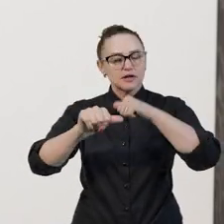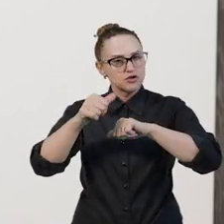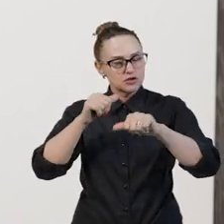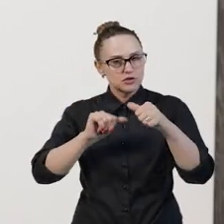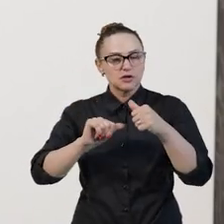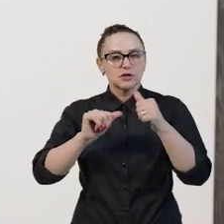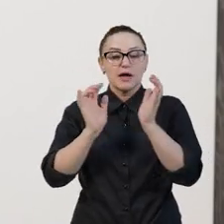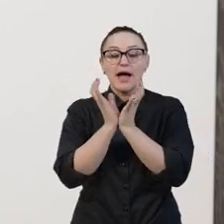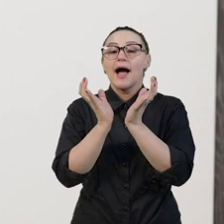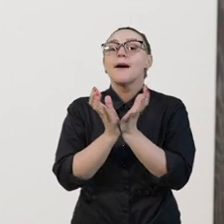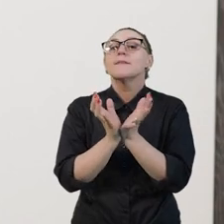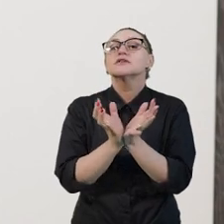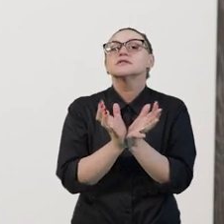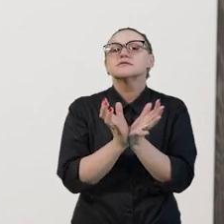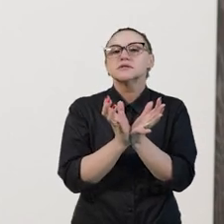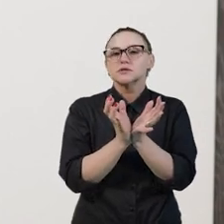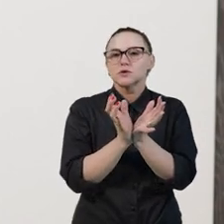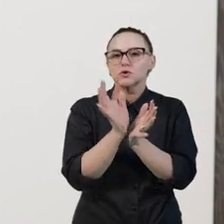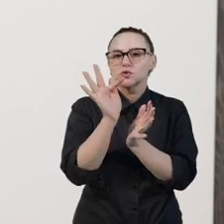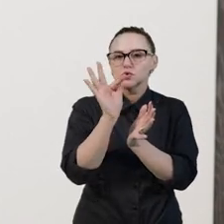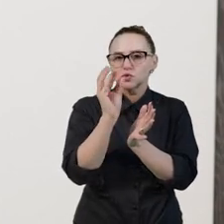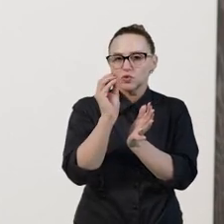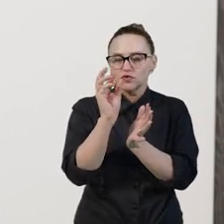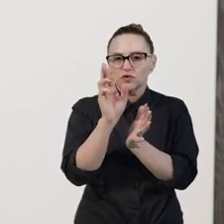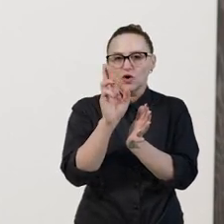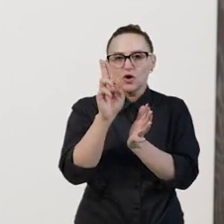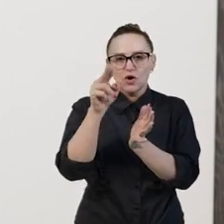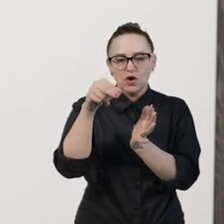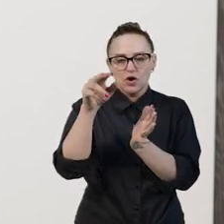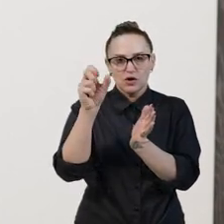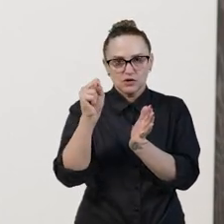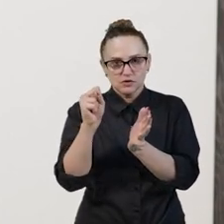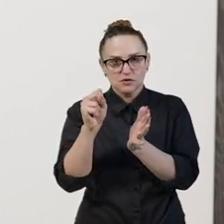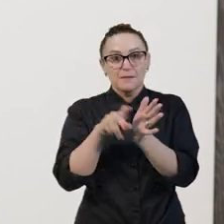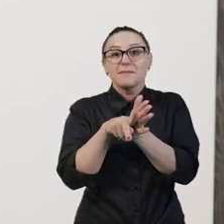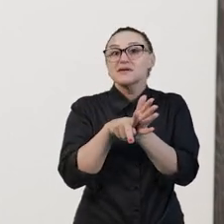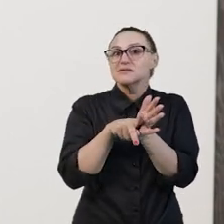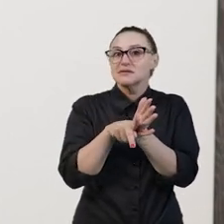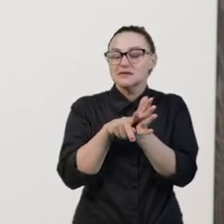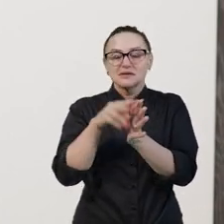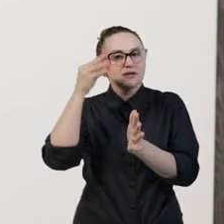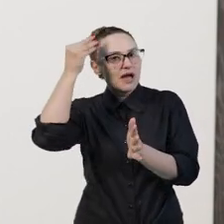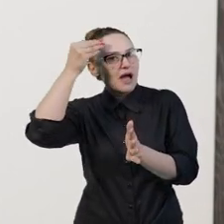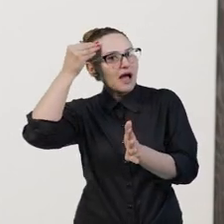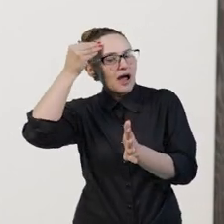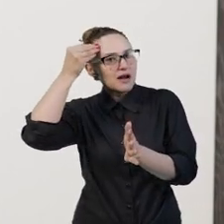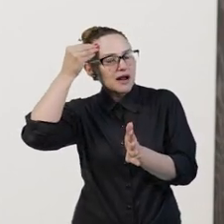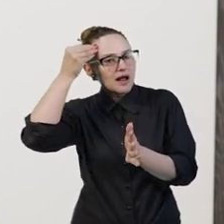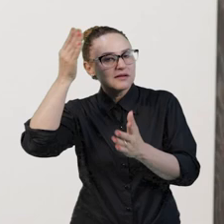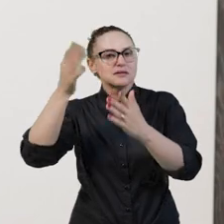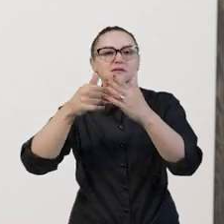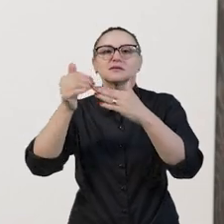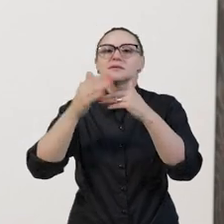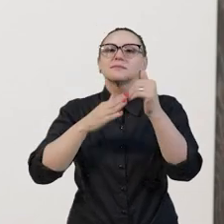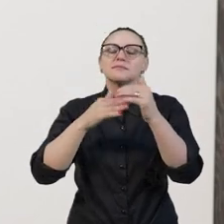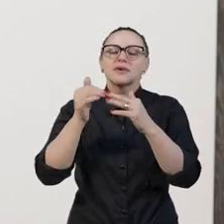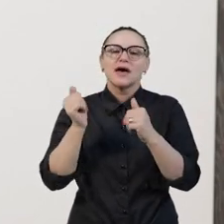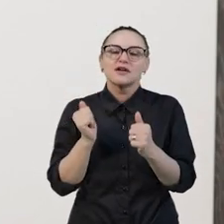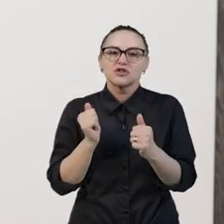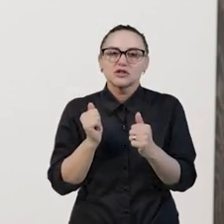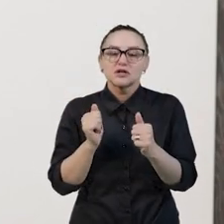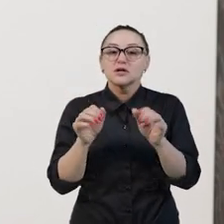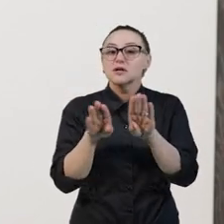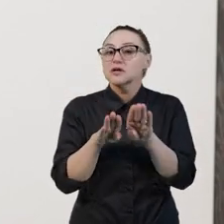a participação nos fóruns pesquisas e análises de práticas de ensino E também